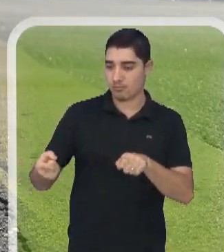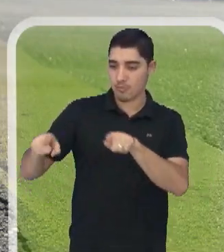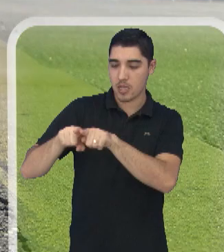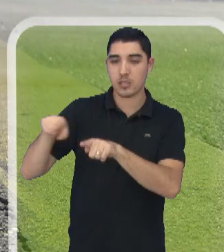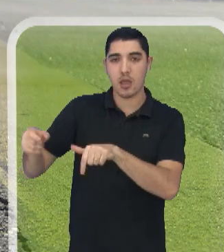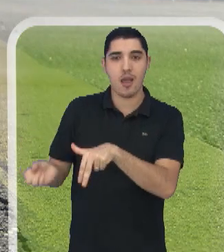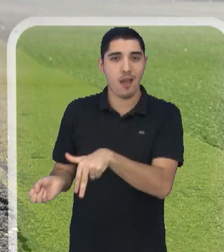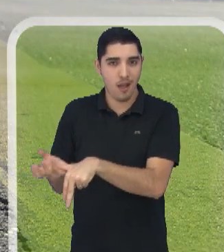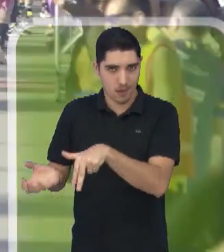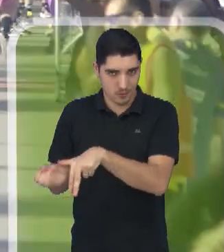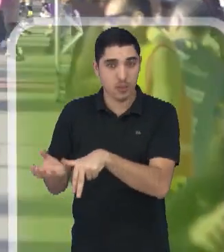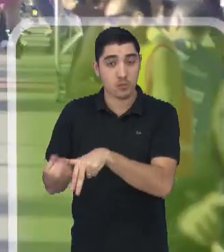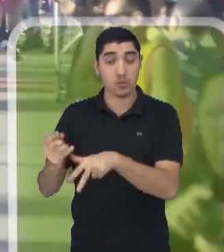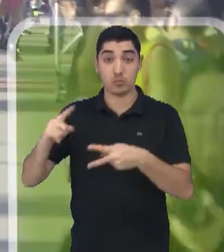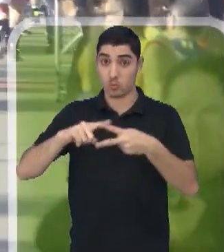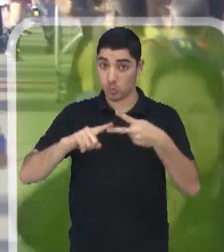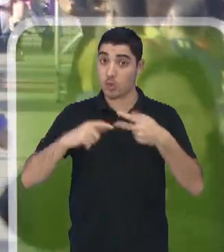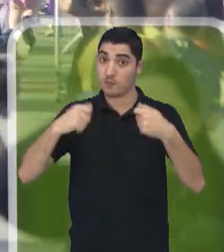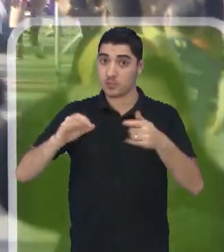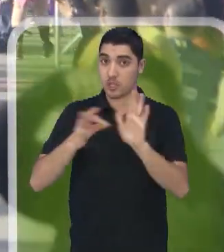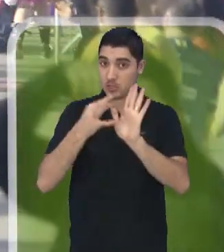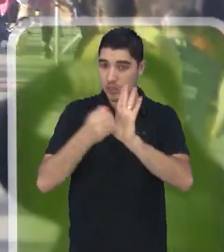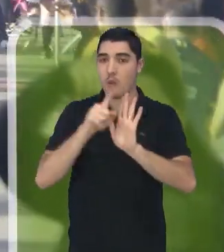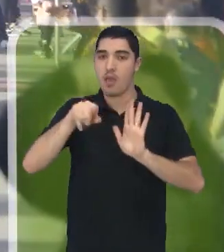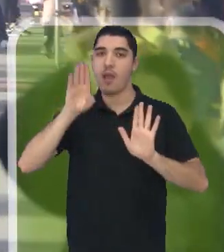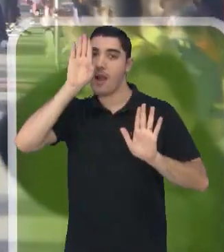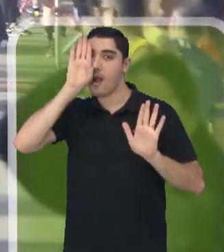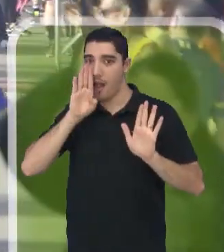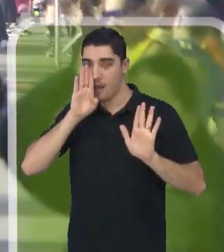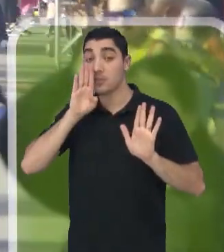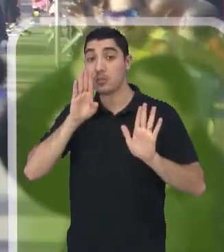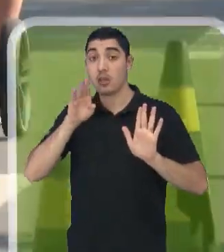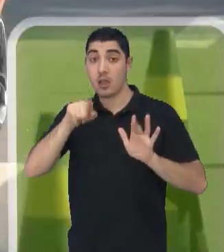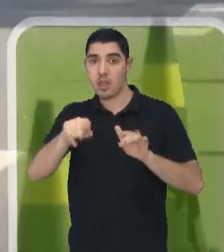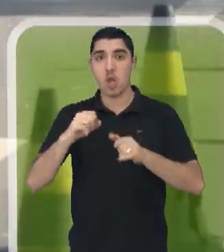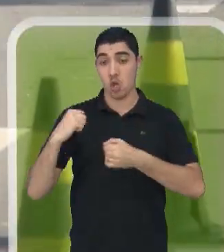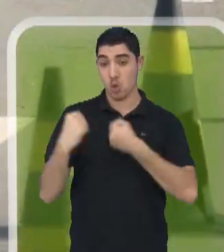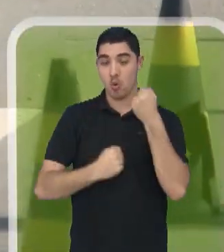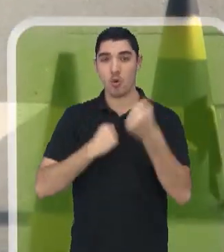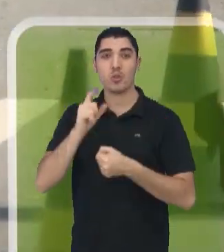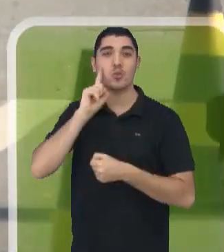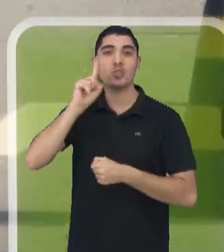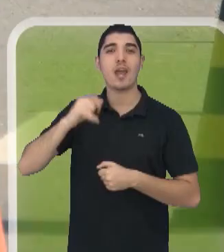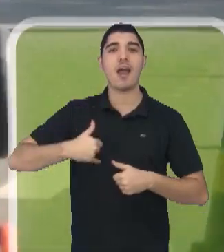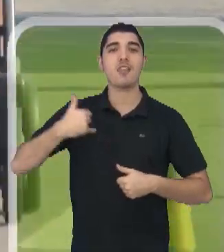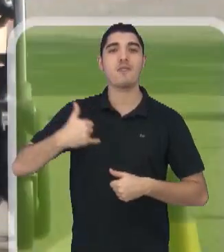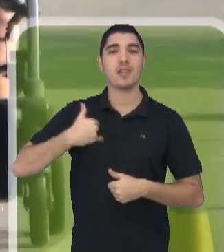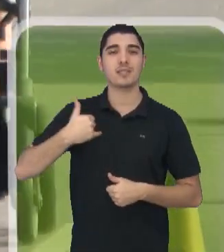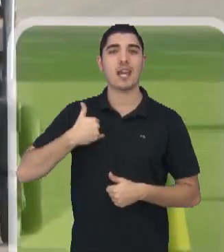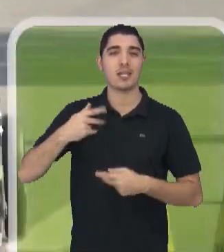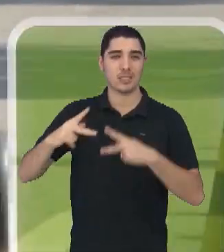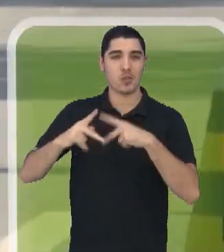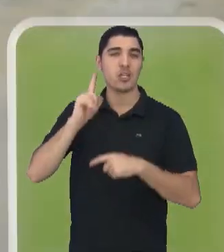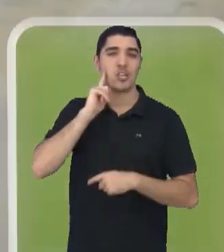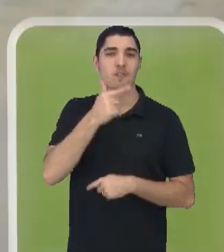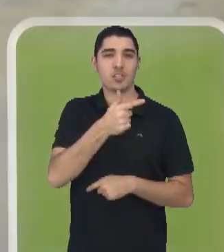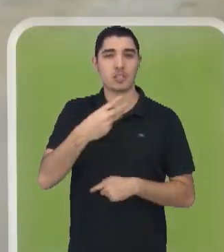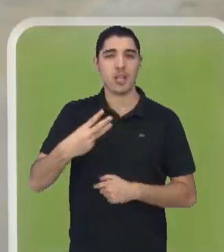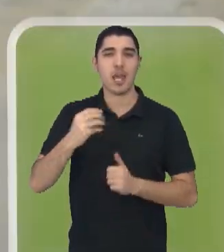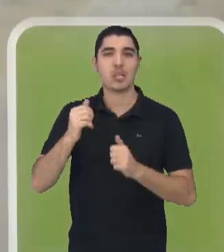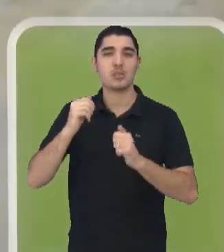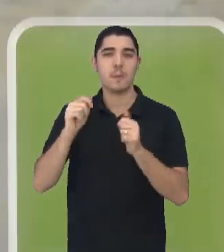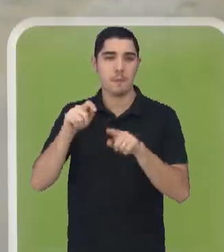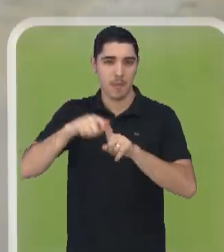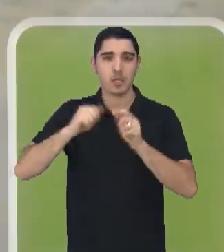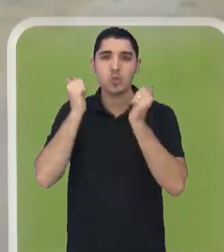Átlon, ambas com inscrições gratuitas, que é a Corrida de Aniversário de São José dia 23 de julho e a Corrida de